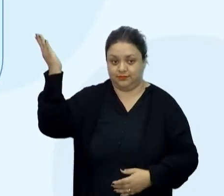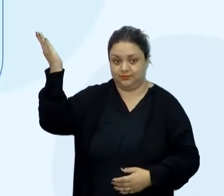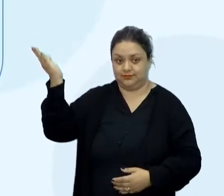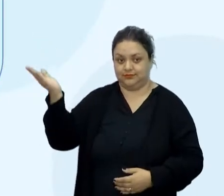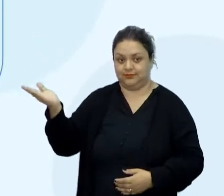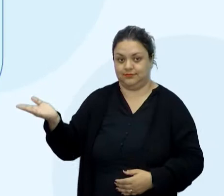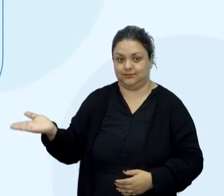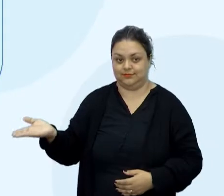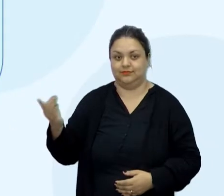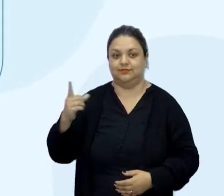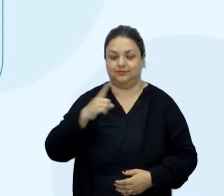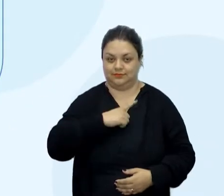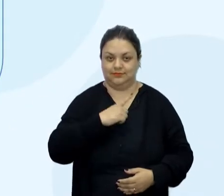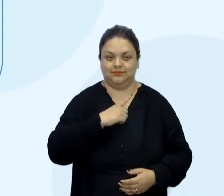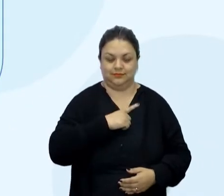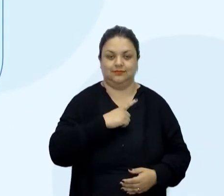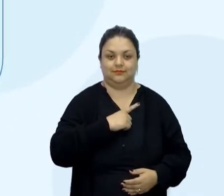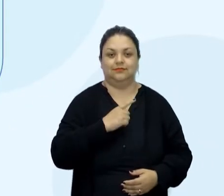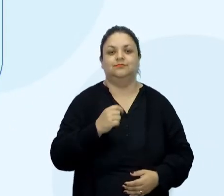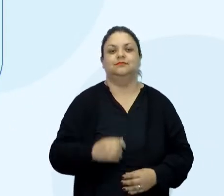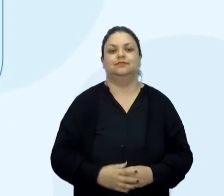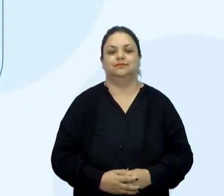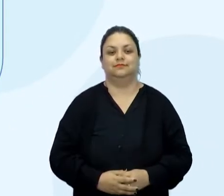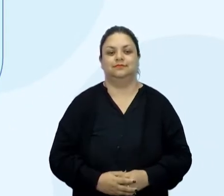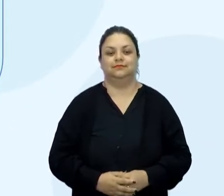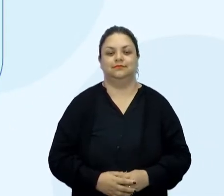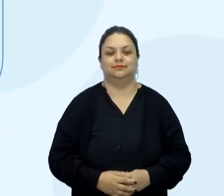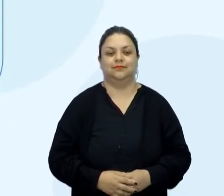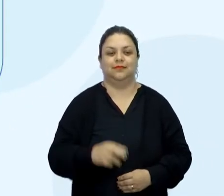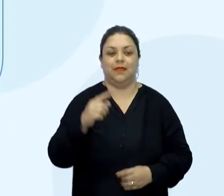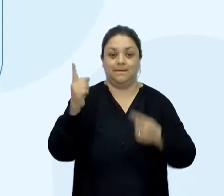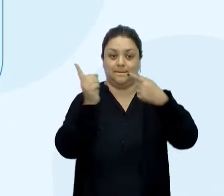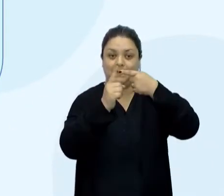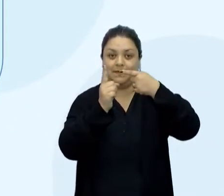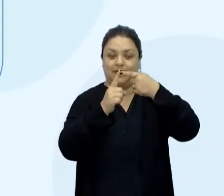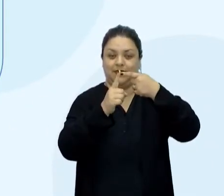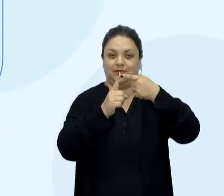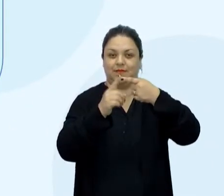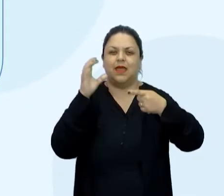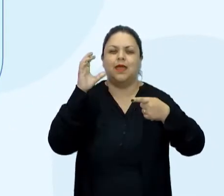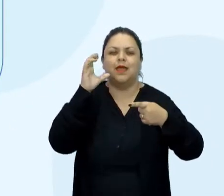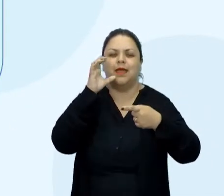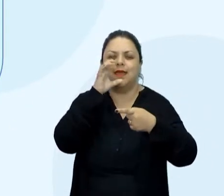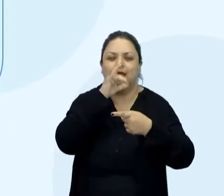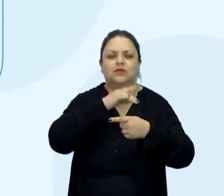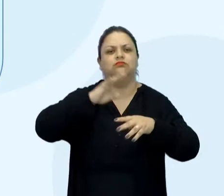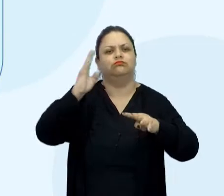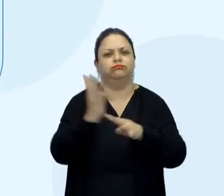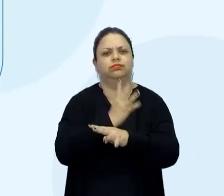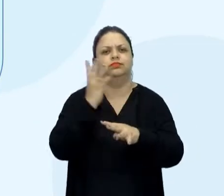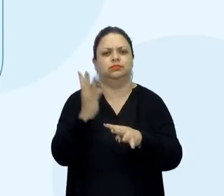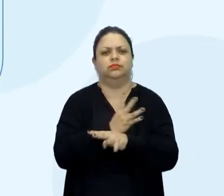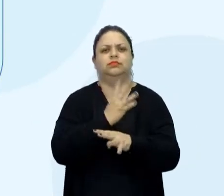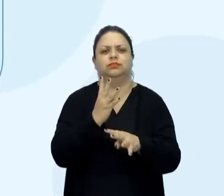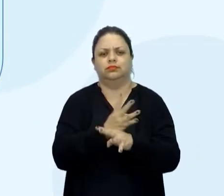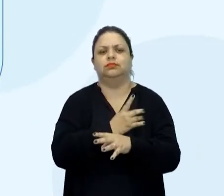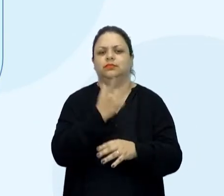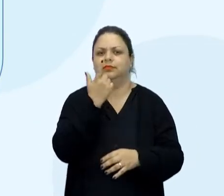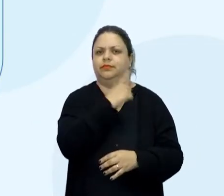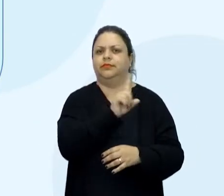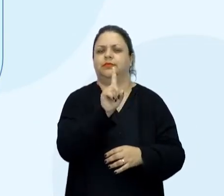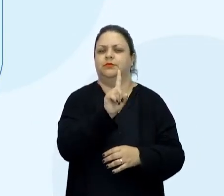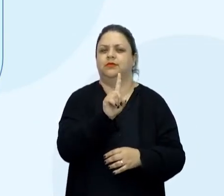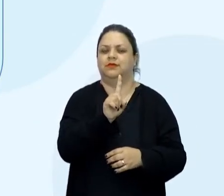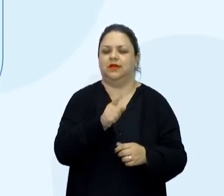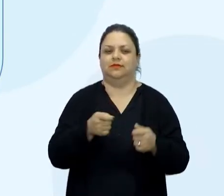é a refratariedade, então quer dizer que aguenta alta temperatura. Então, lembra que o material ele é aquecido aí a